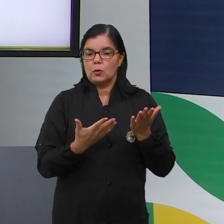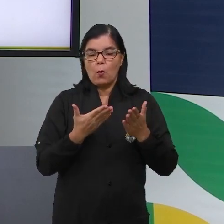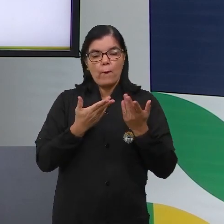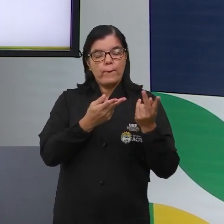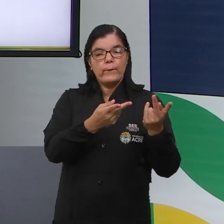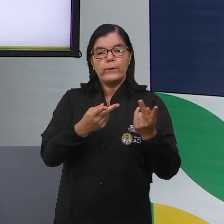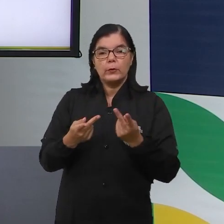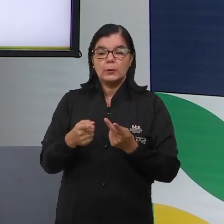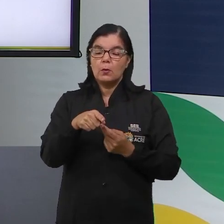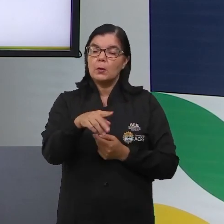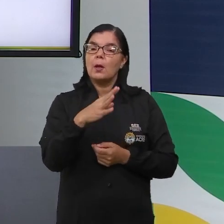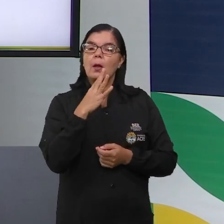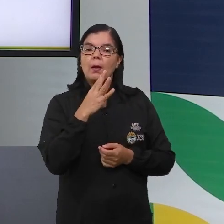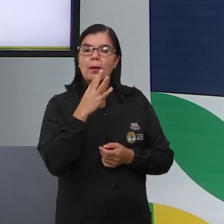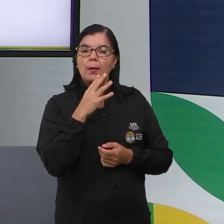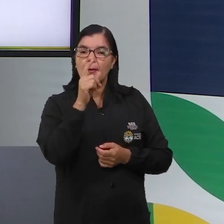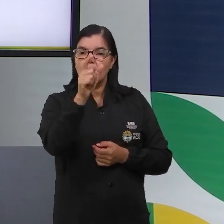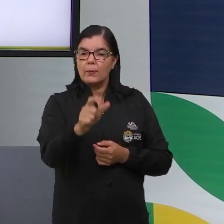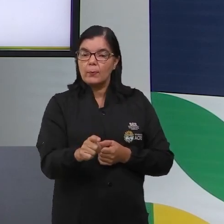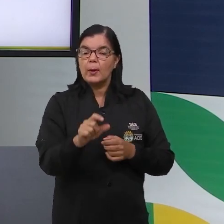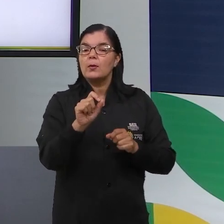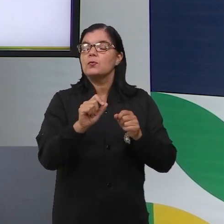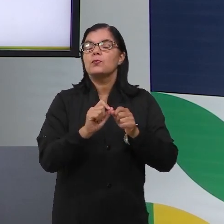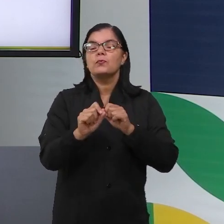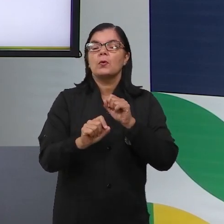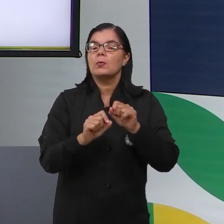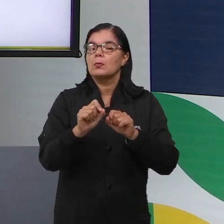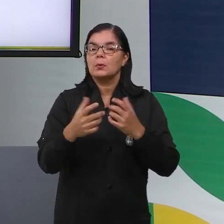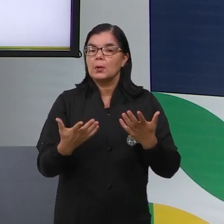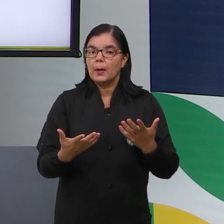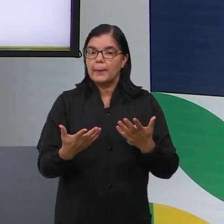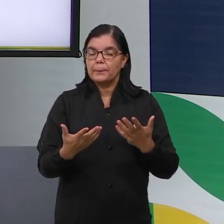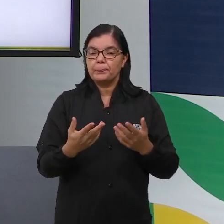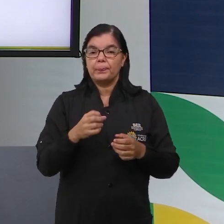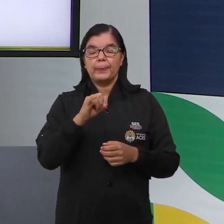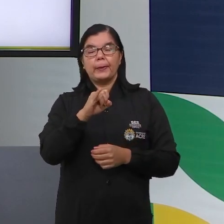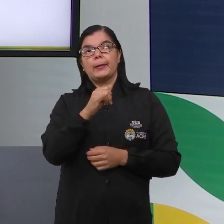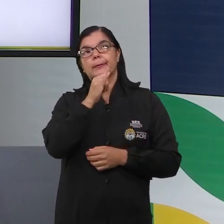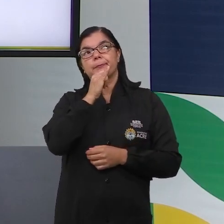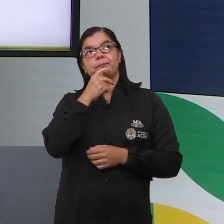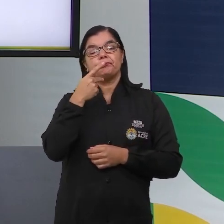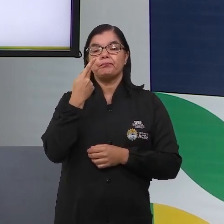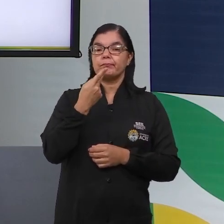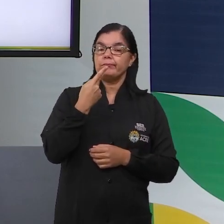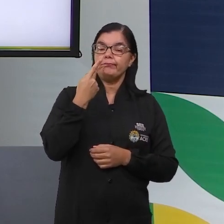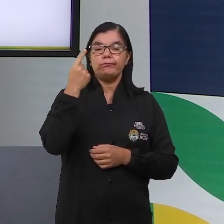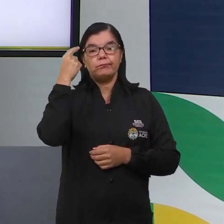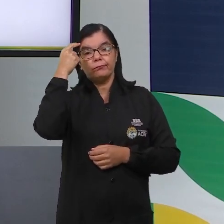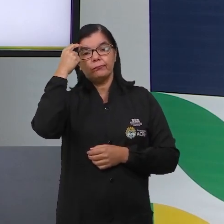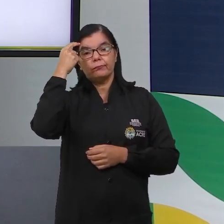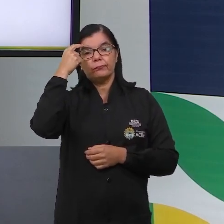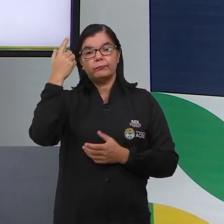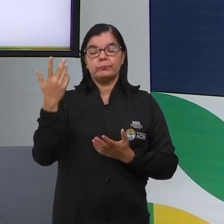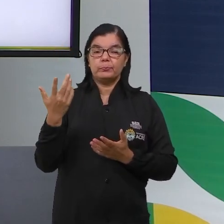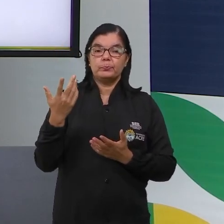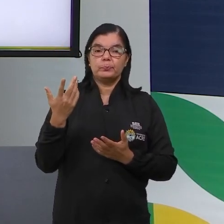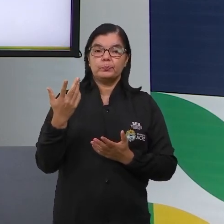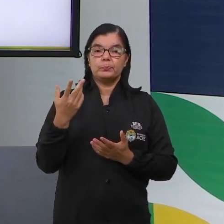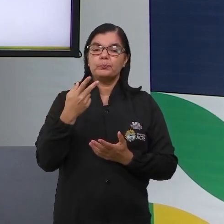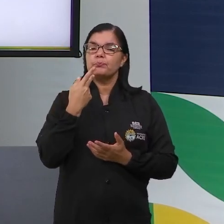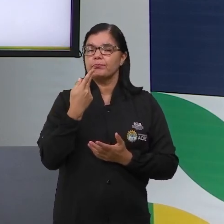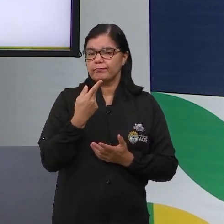tipo, eu quero te conhecer, me diz uma coisa que tu faz. Se eu falar, deixa eu pensar. Vamos